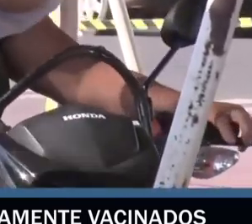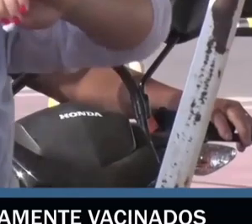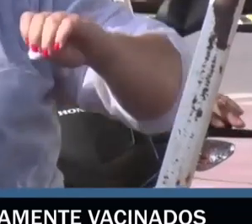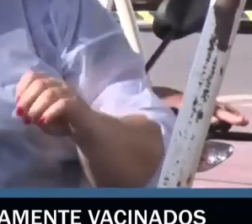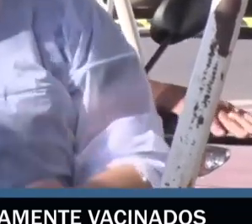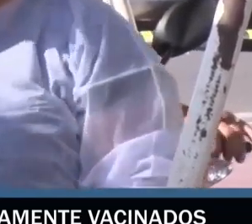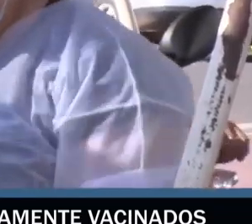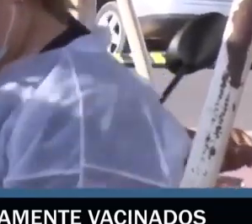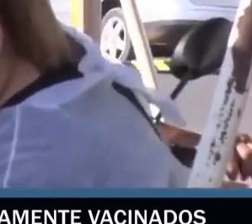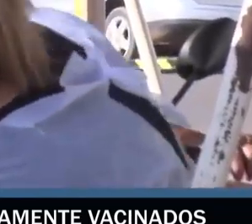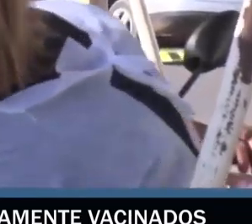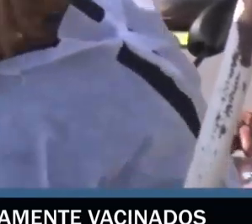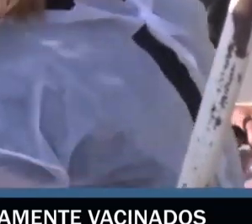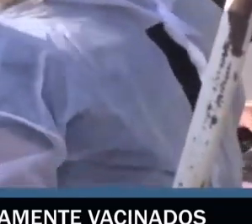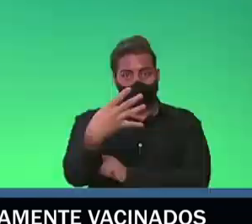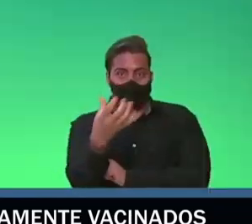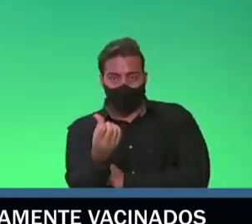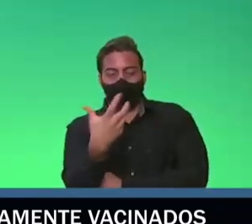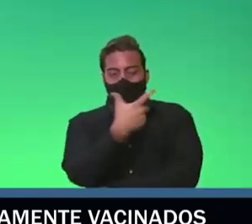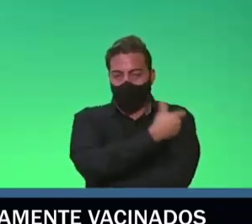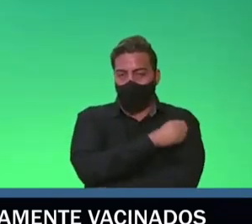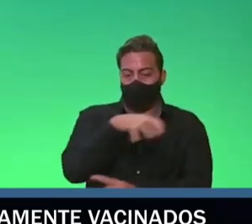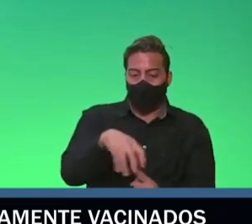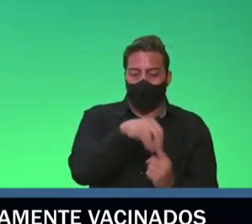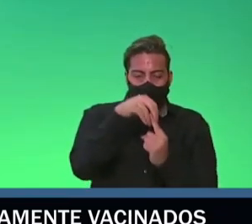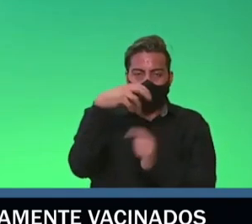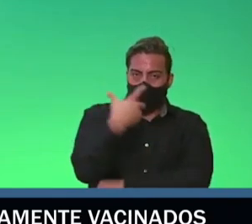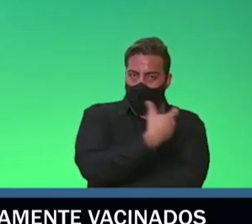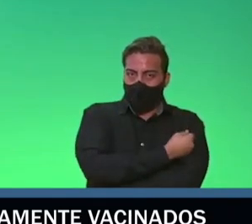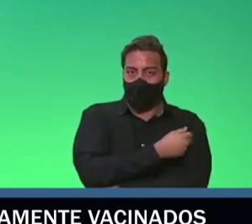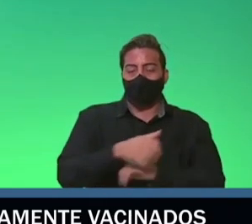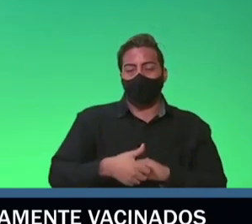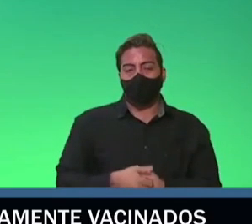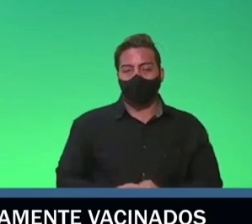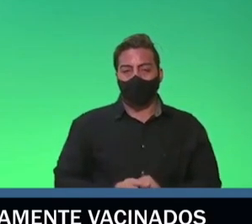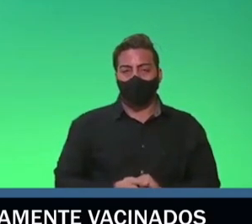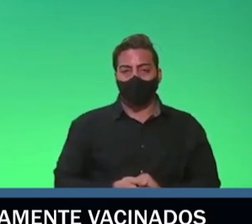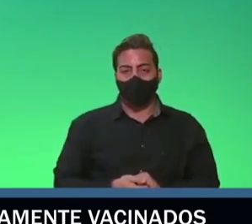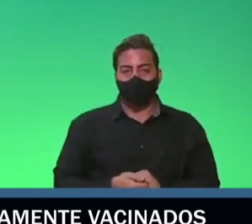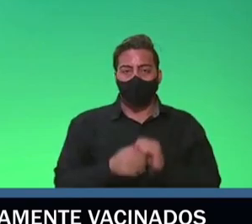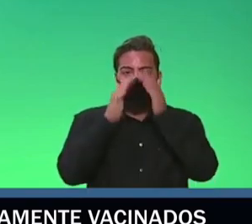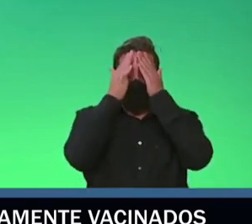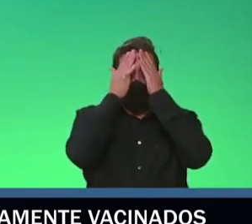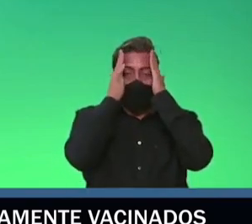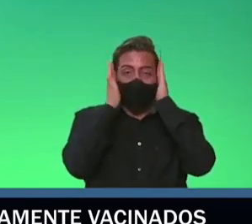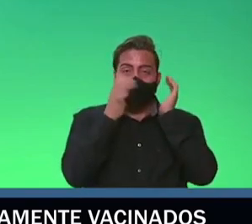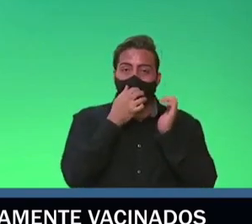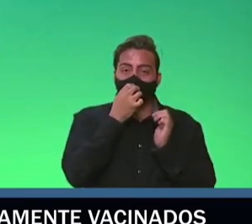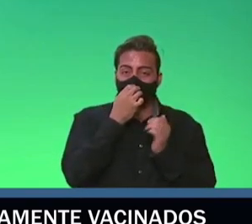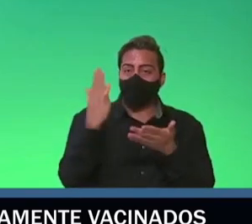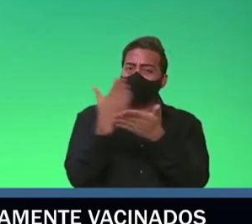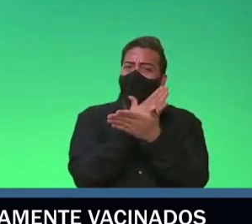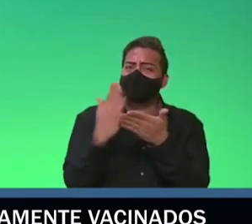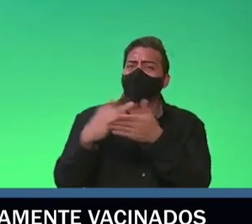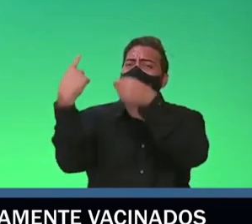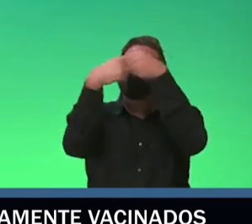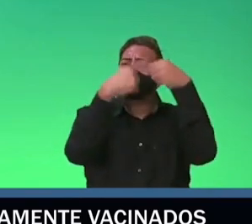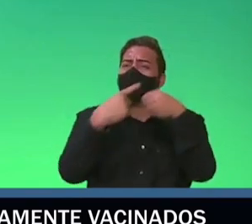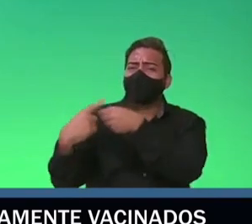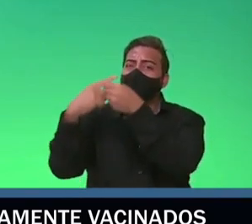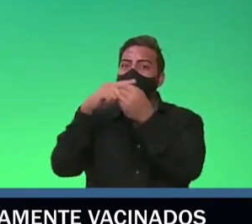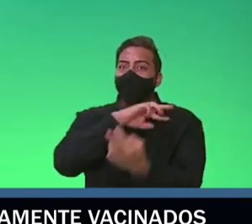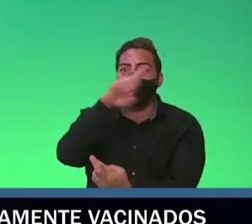vacinados tem uma justificativa em comum no próximo a prancha uma observamos os municípios em destaque justamente aqueles